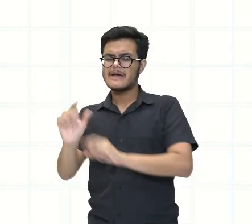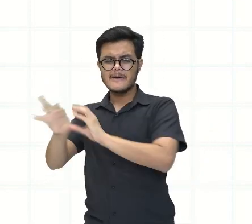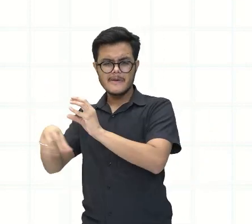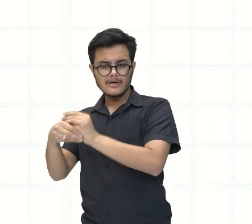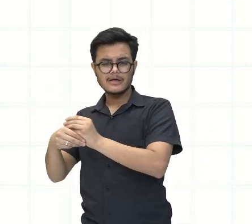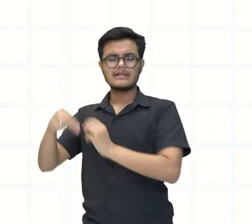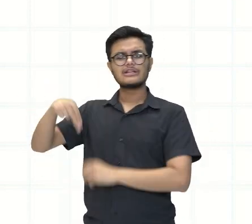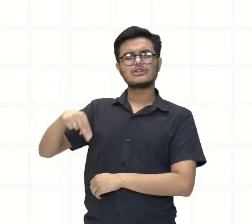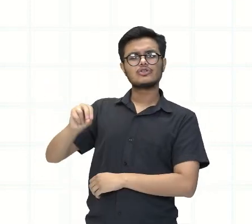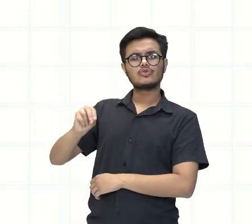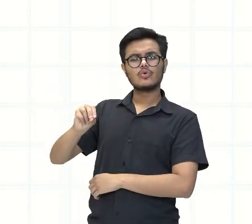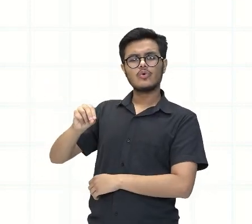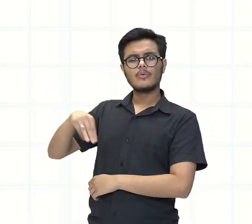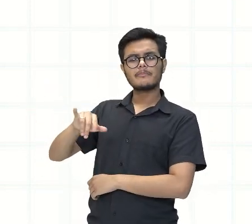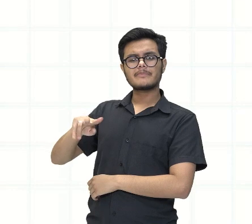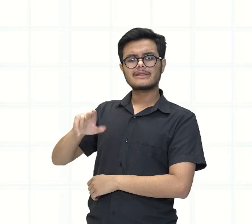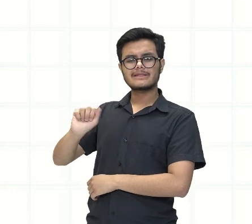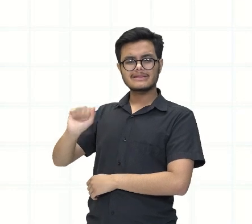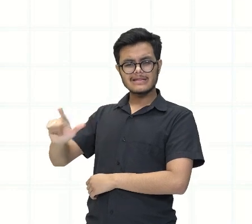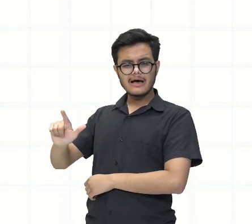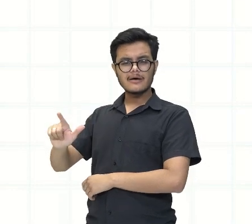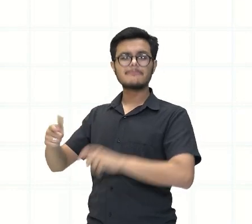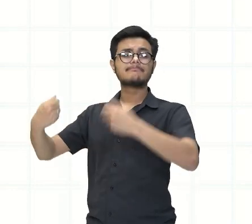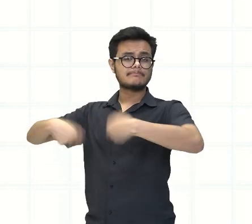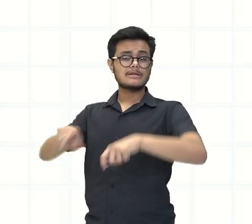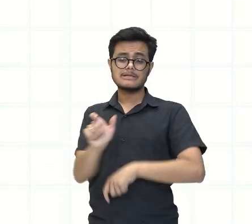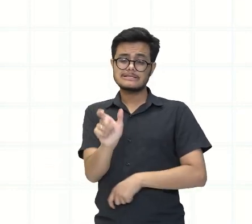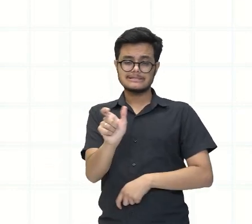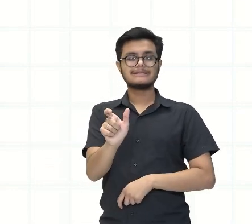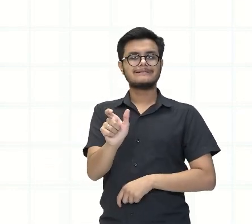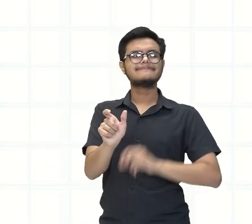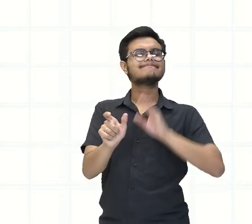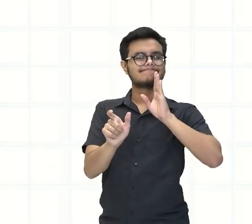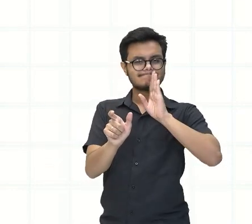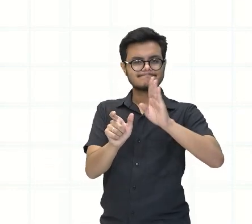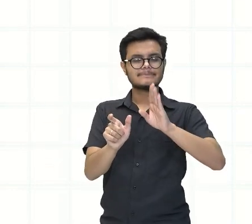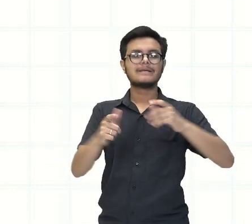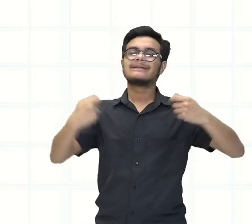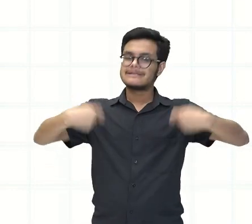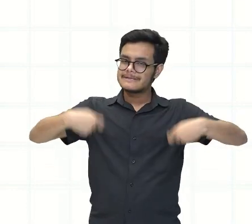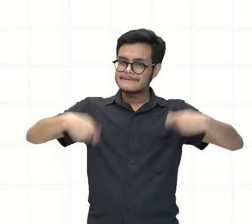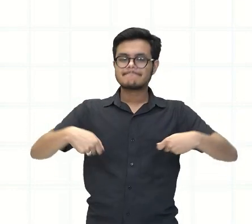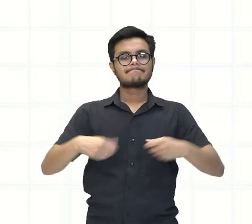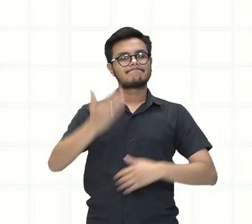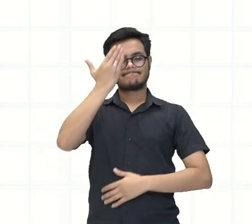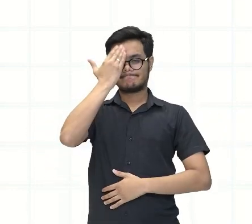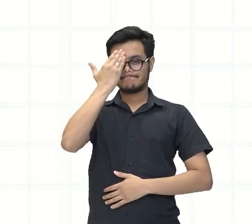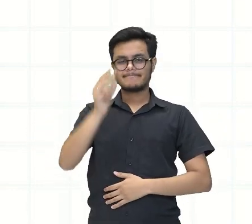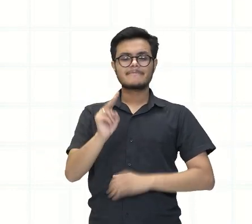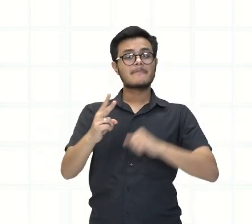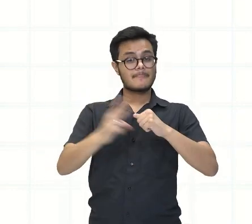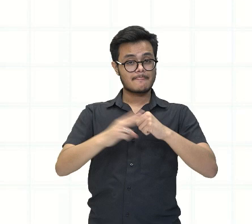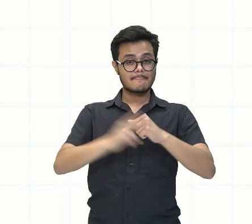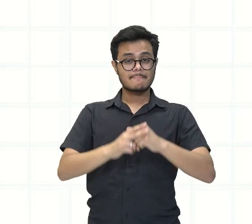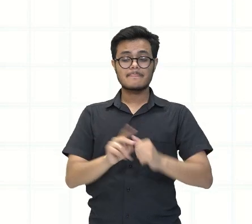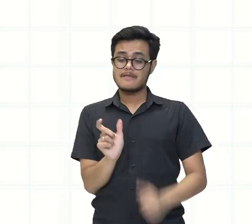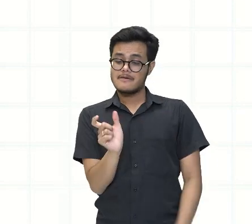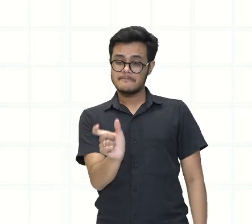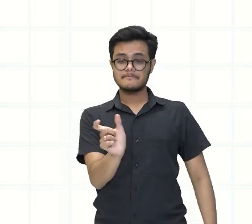nominal, o verbo também vai ser um desses núcleos. Então, sempre que vocês estiverem diante de um verbo que tem essa